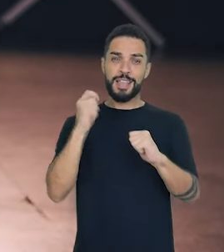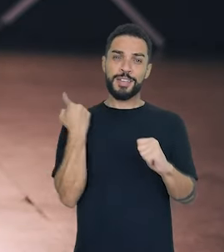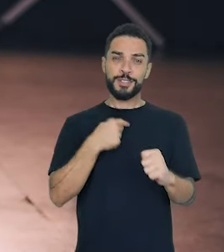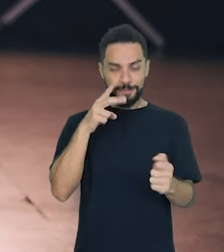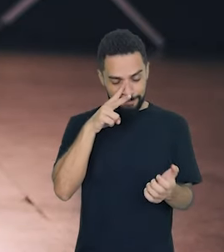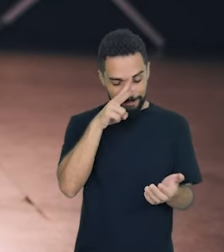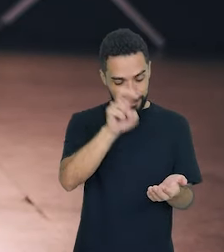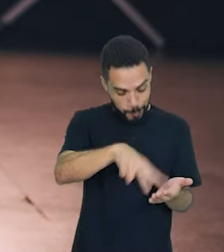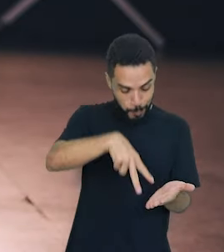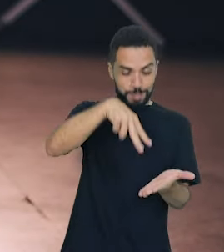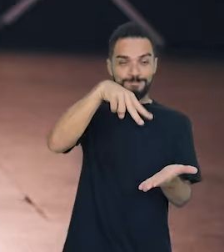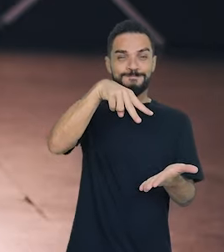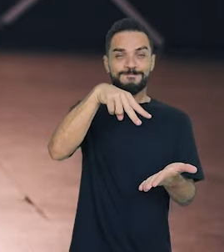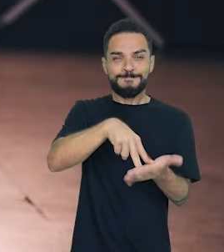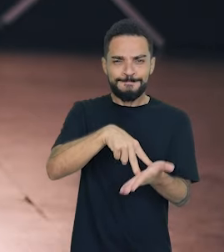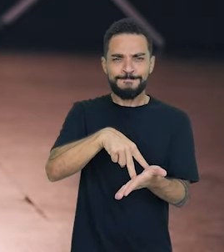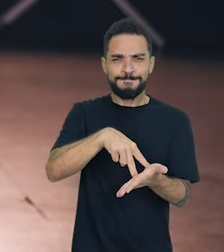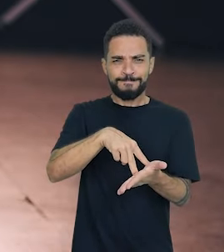esse documentário,